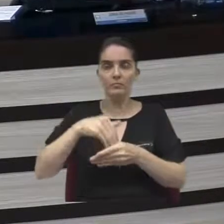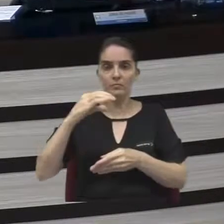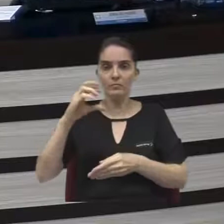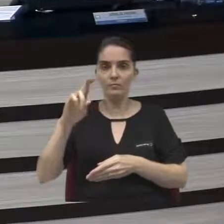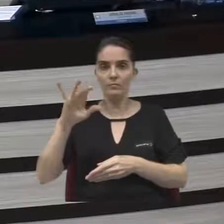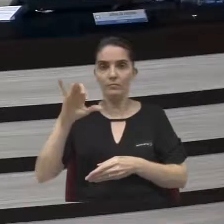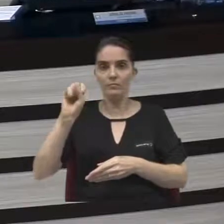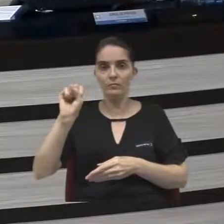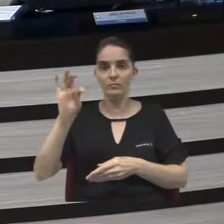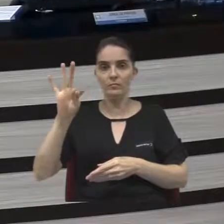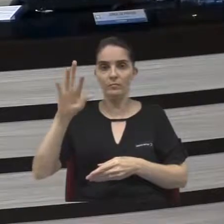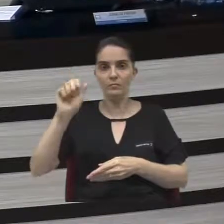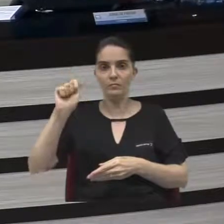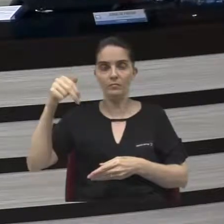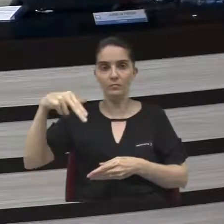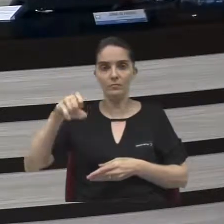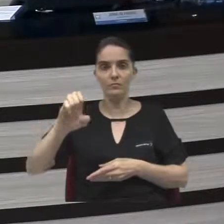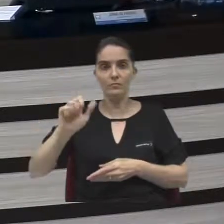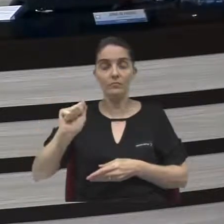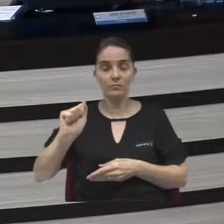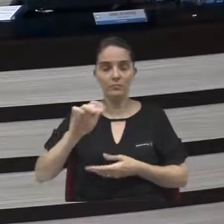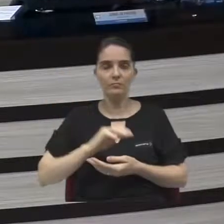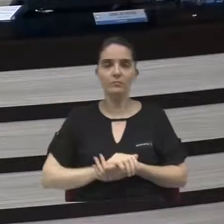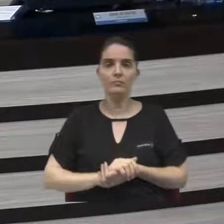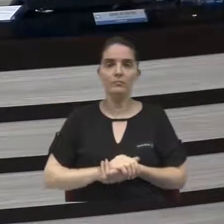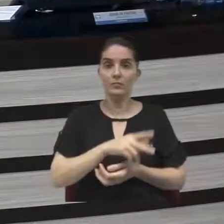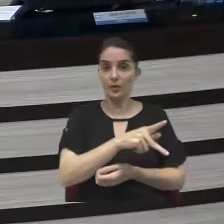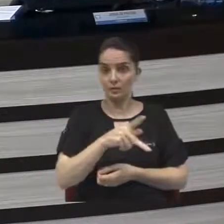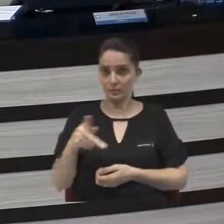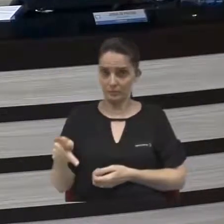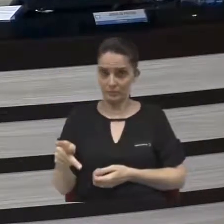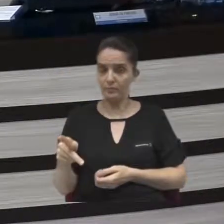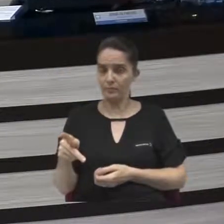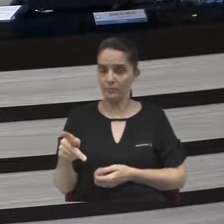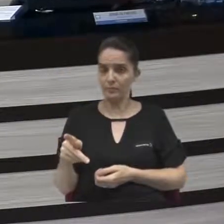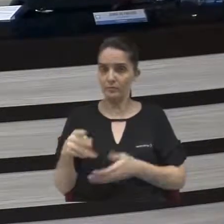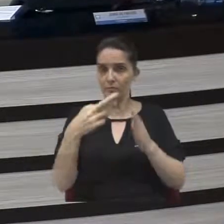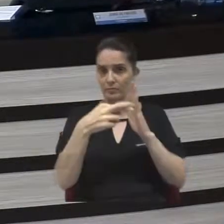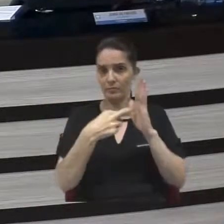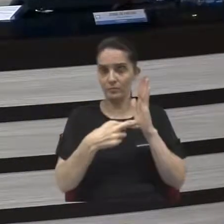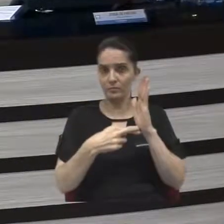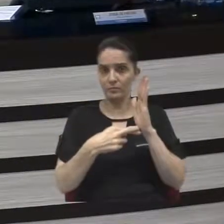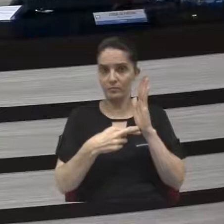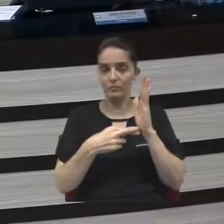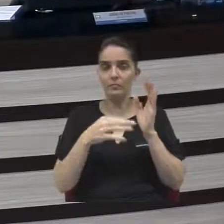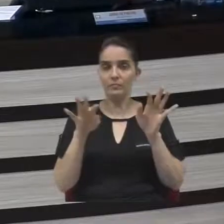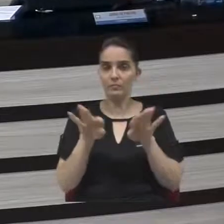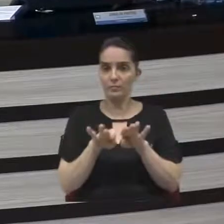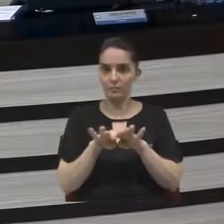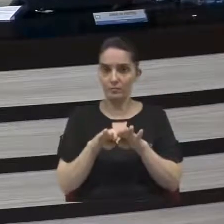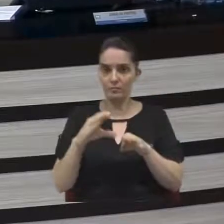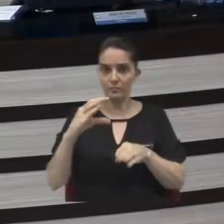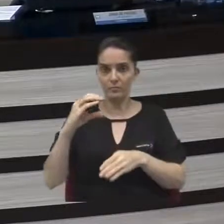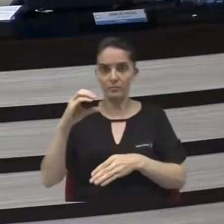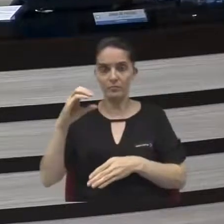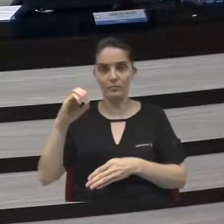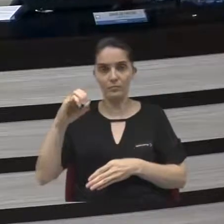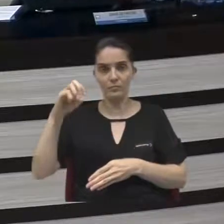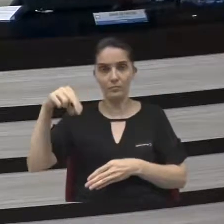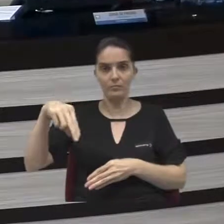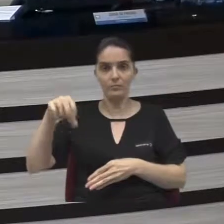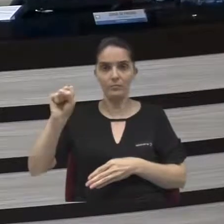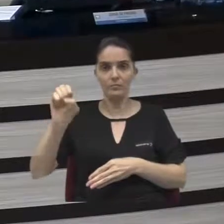de Castro Moraes, presidente em exercício e relatora, bem como do conselheiro Sidney